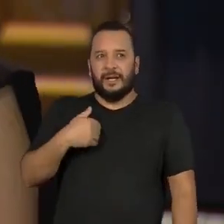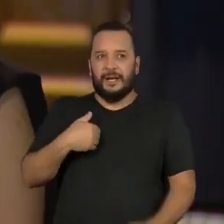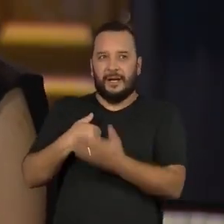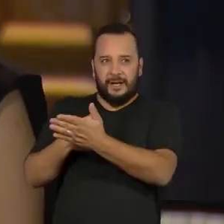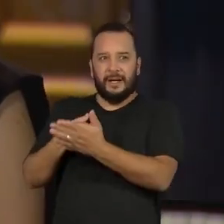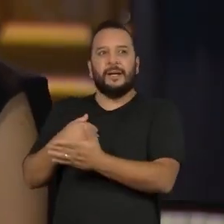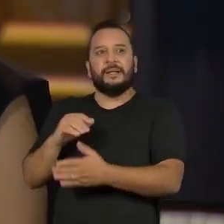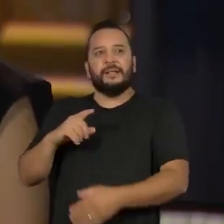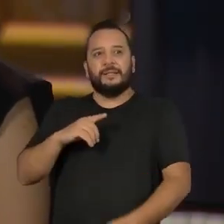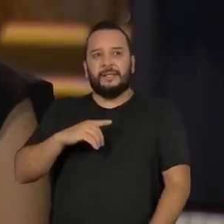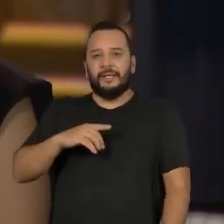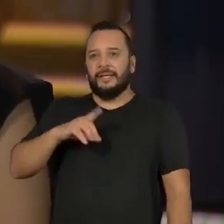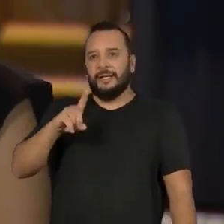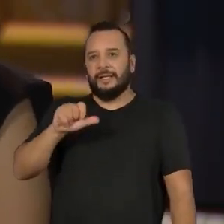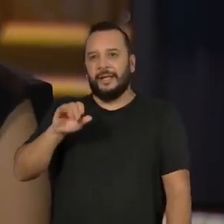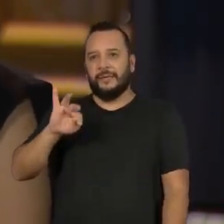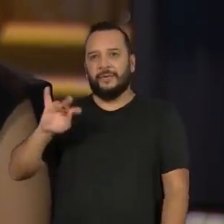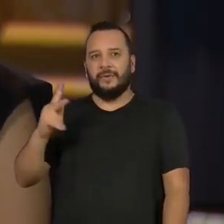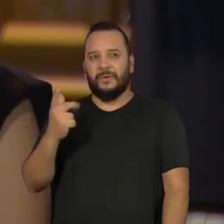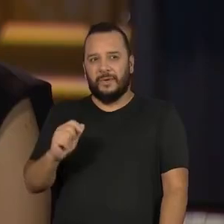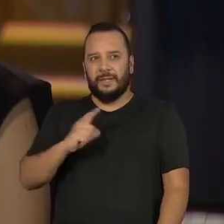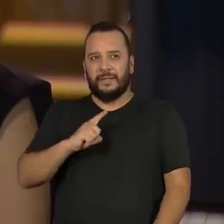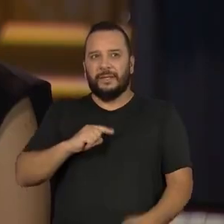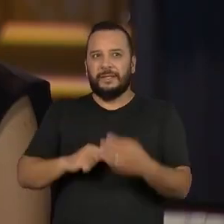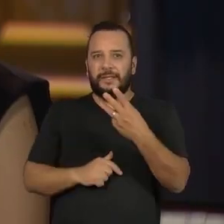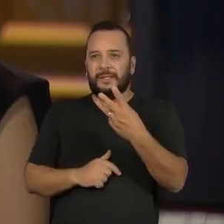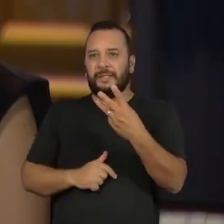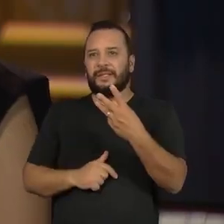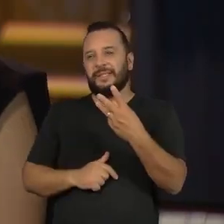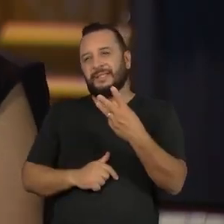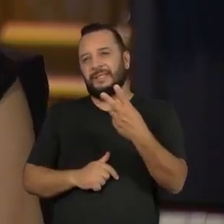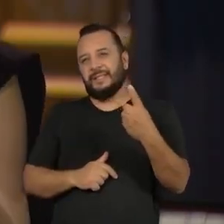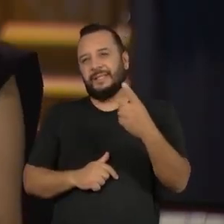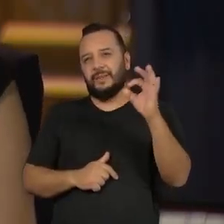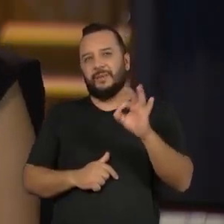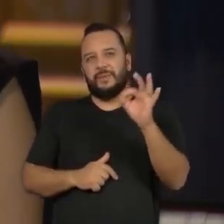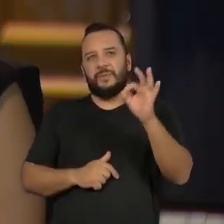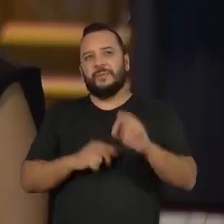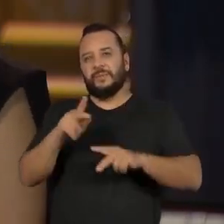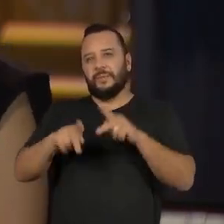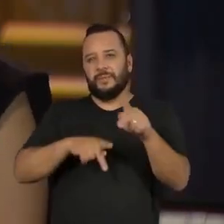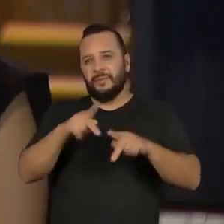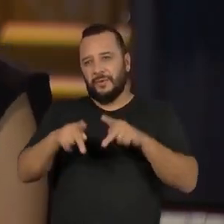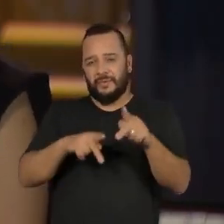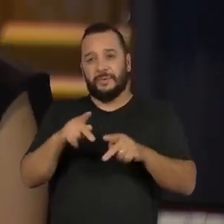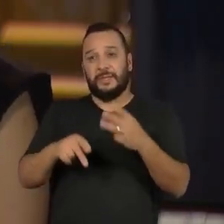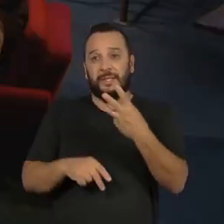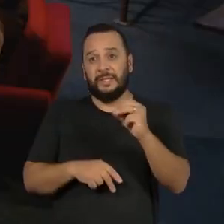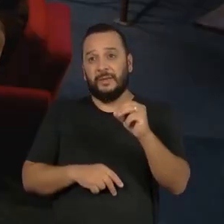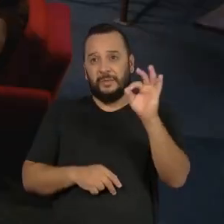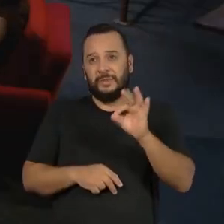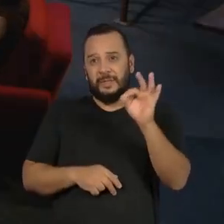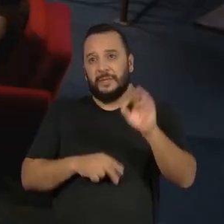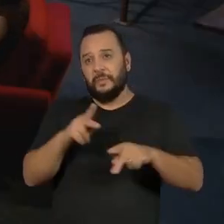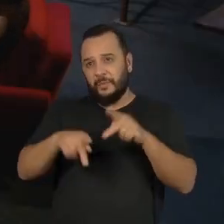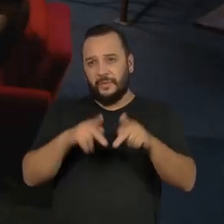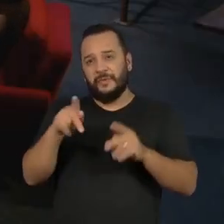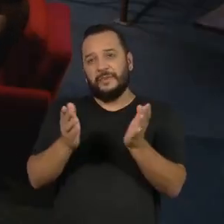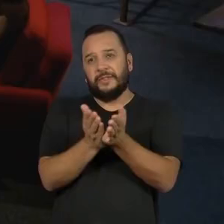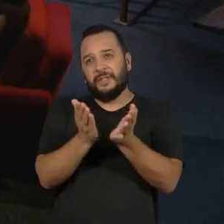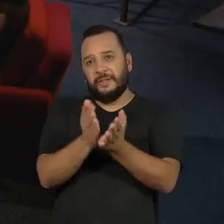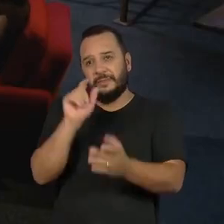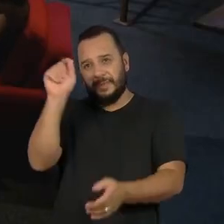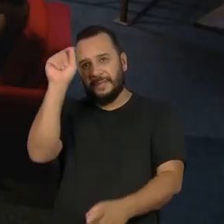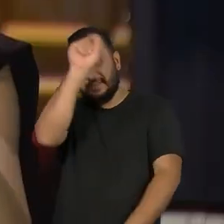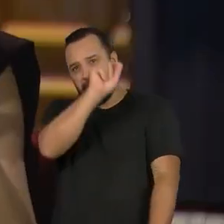então a gente tá falando aí basicamente de 30 31% da população evangélica distribuída pelo território nacional hoje não